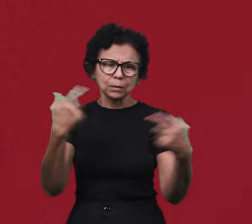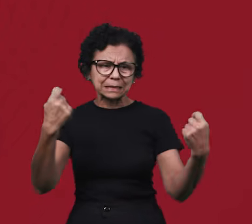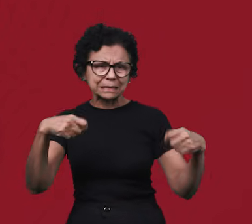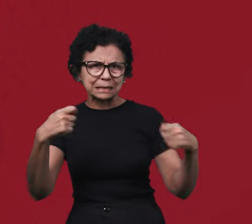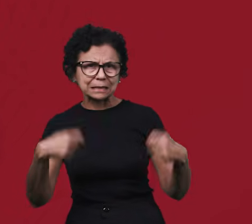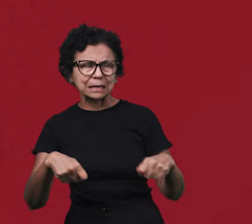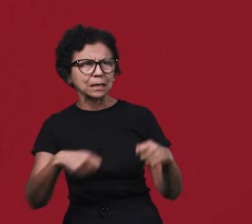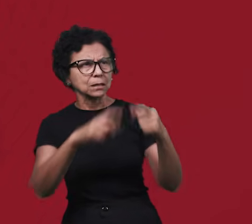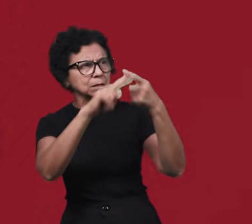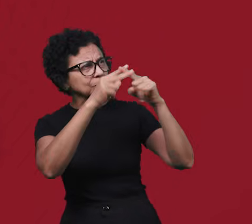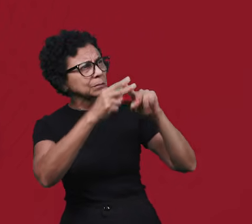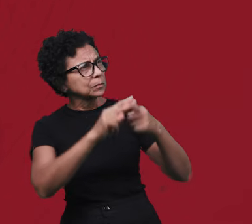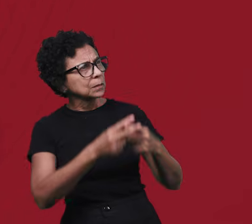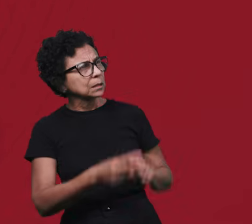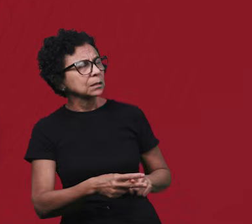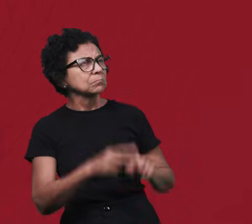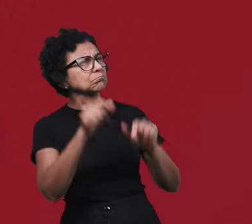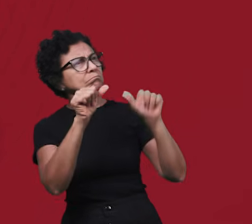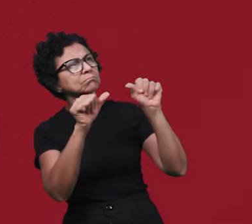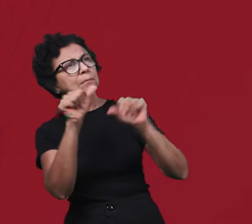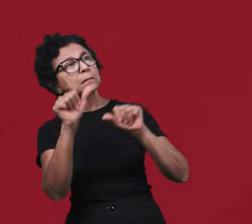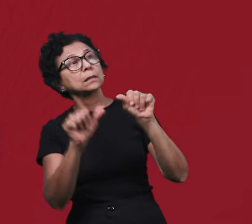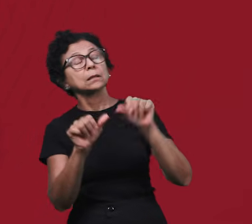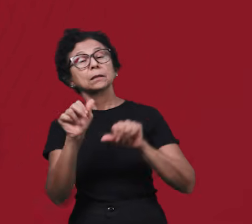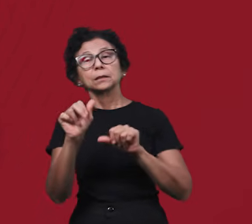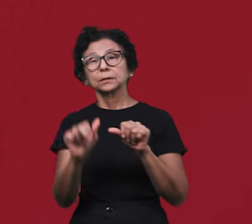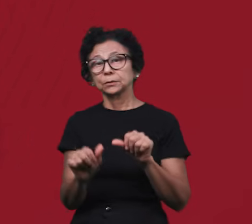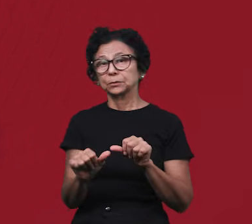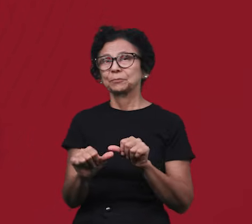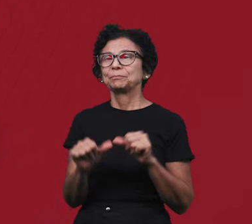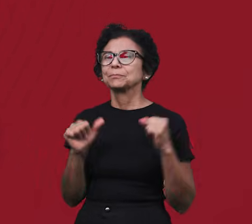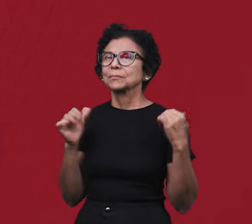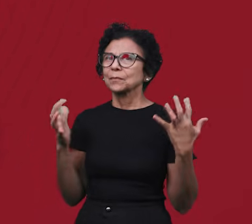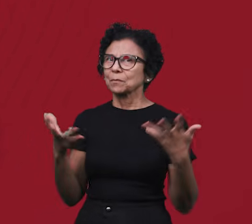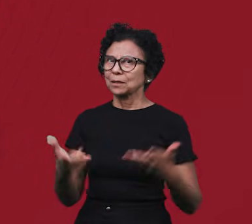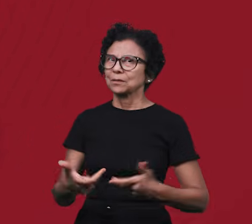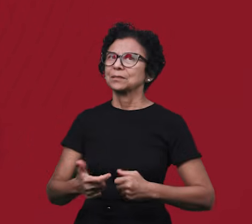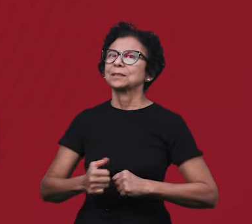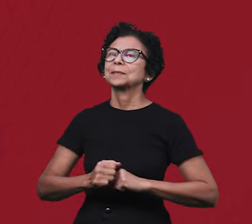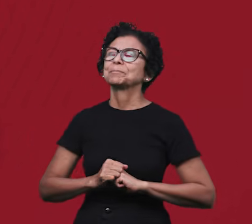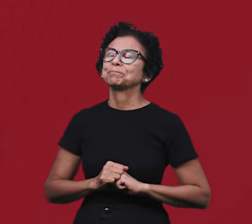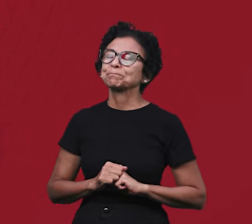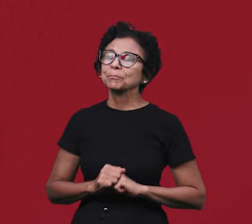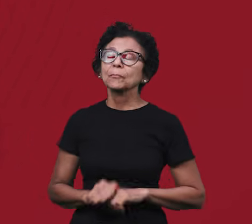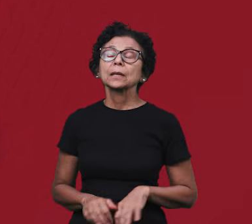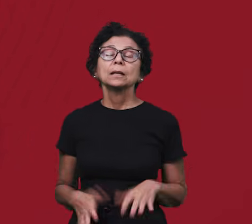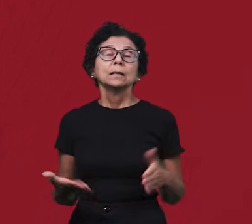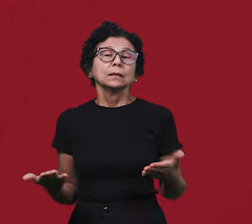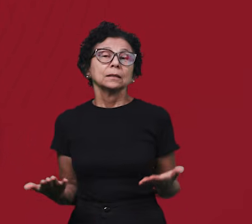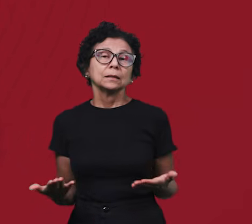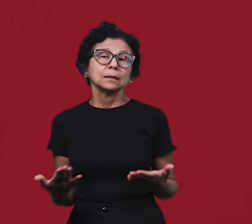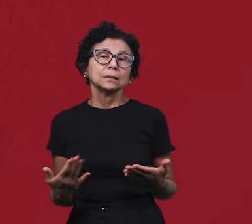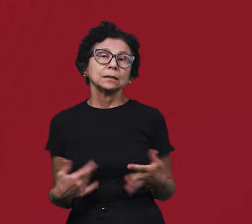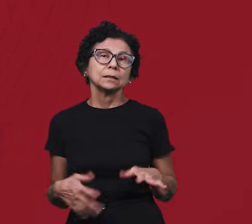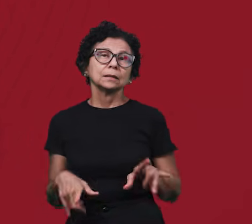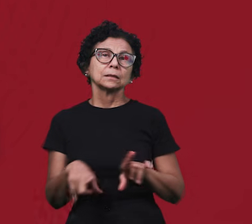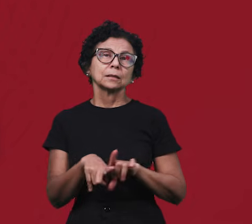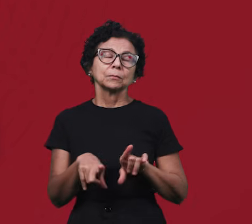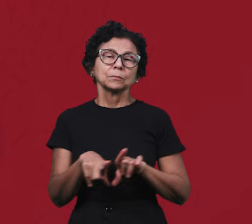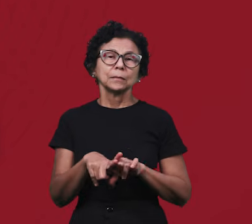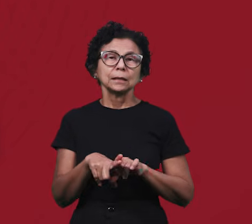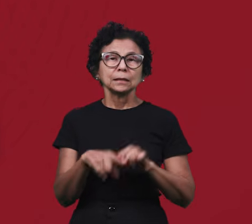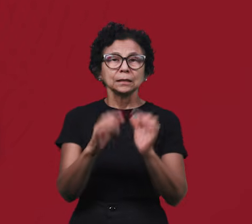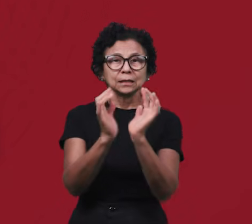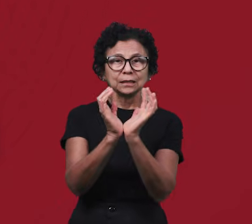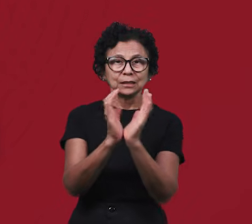os reparos que precisam ser feitos, e isso tem sido feito maravilhosamente. Também, por fim, chegaram